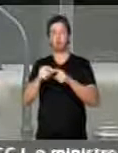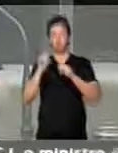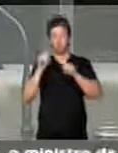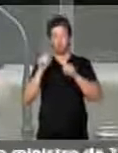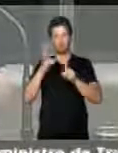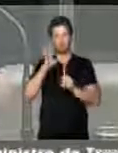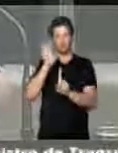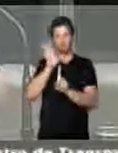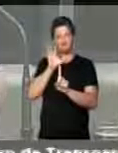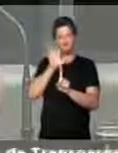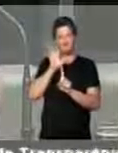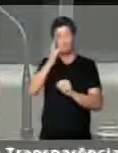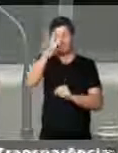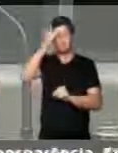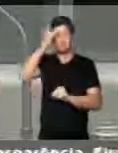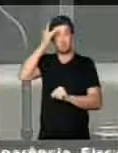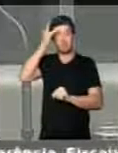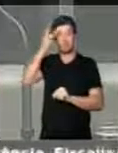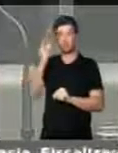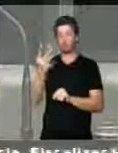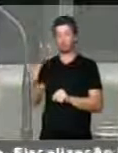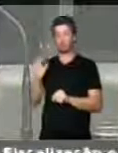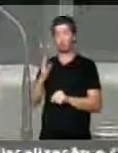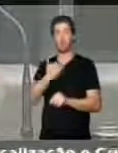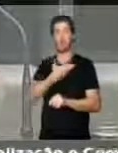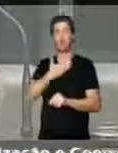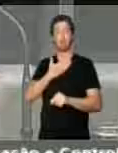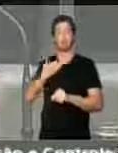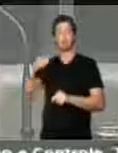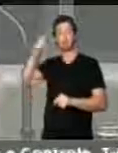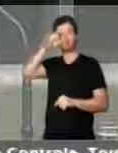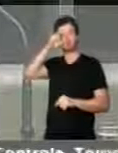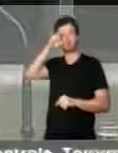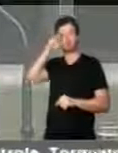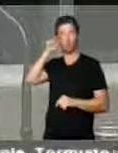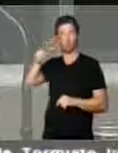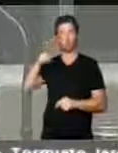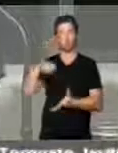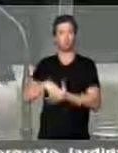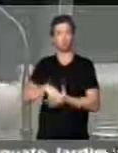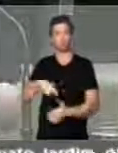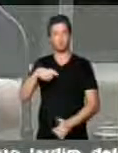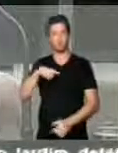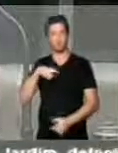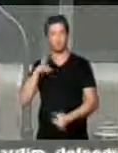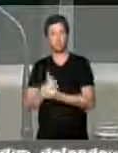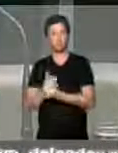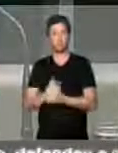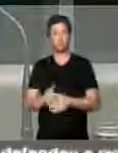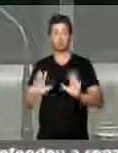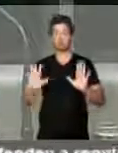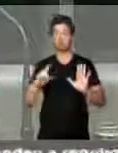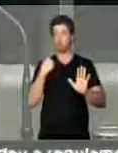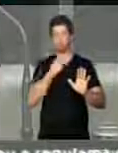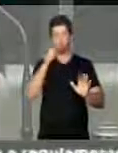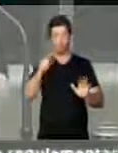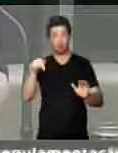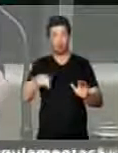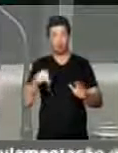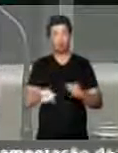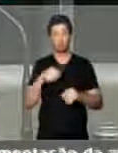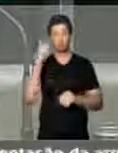presença dos prepostos desse presidente réu, Eduardo Cunha. Como vemos, senhores deputados,